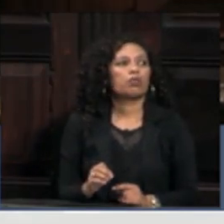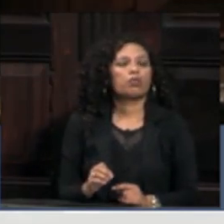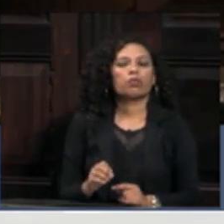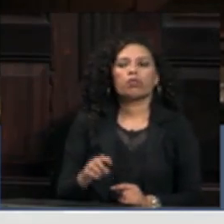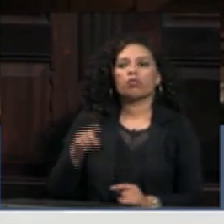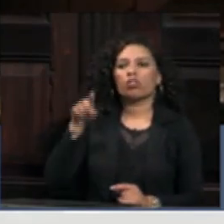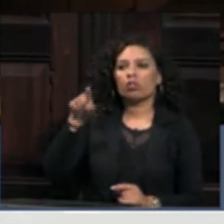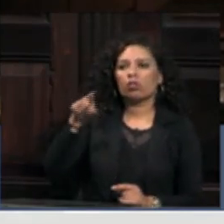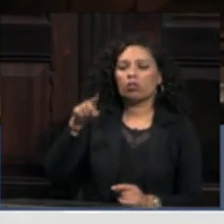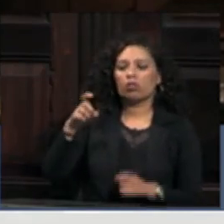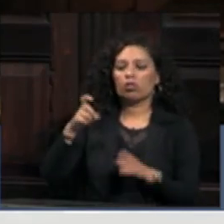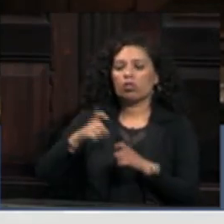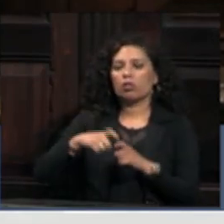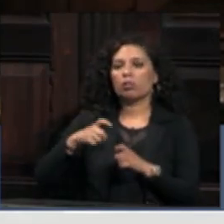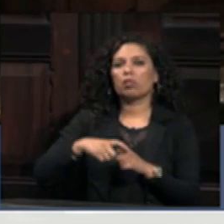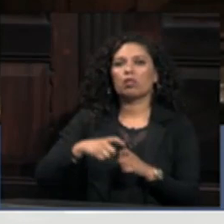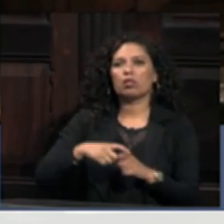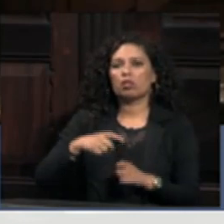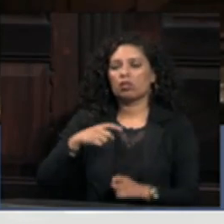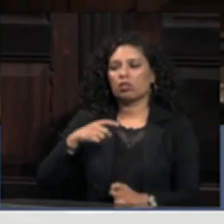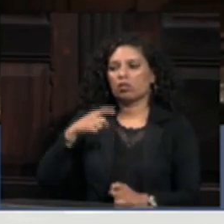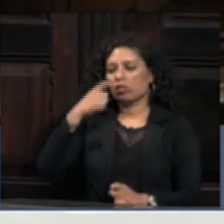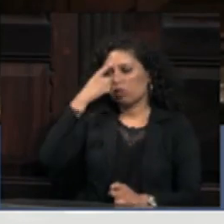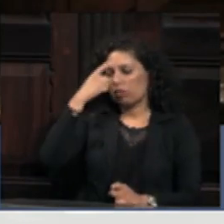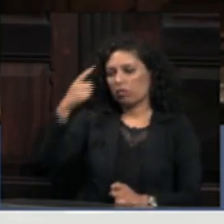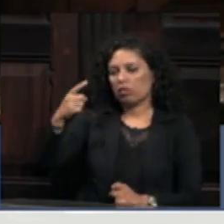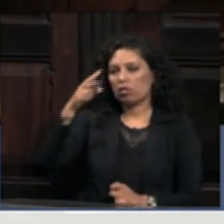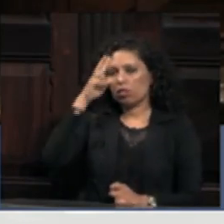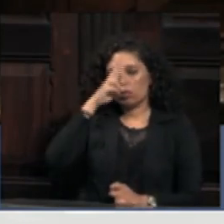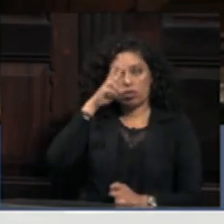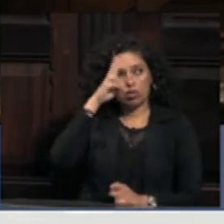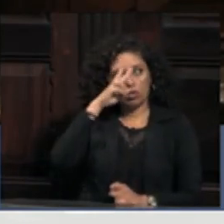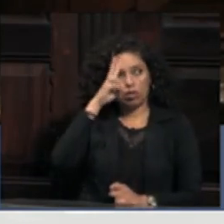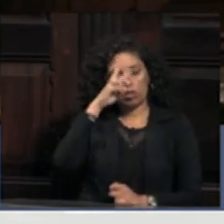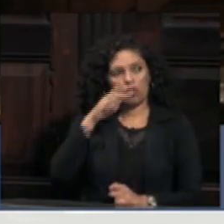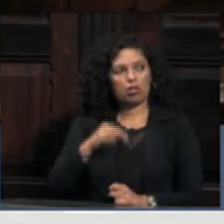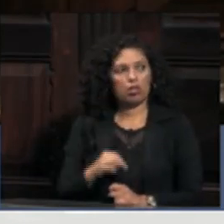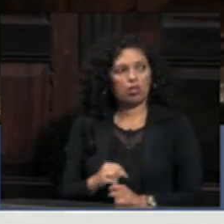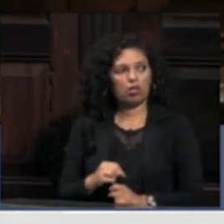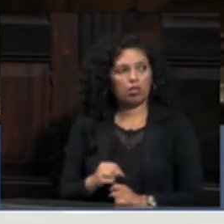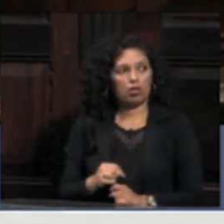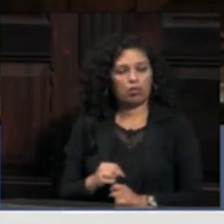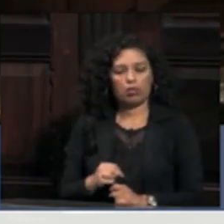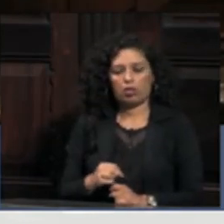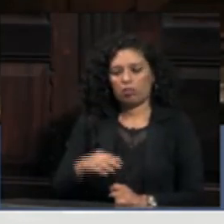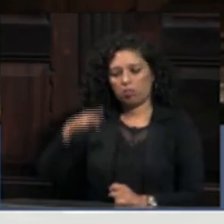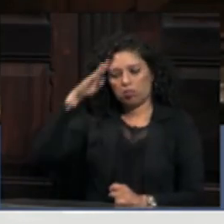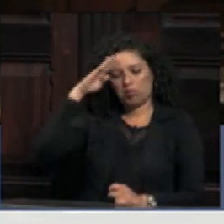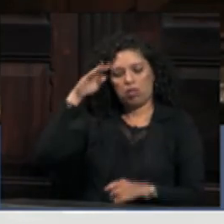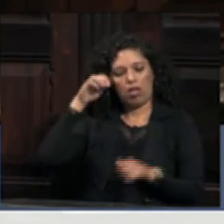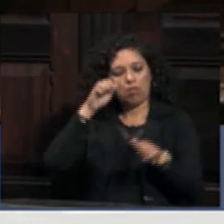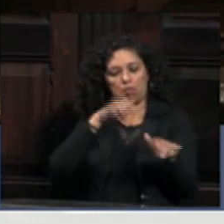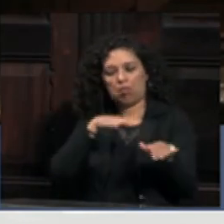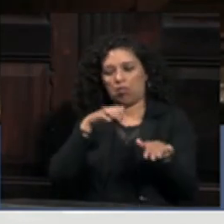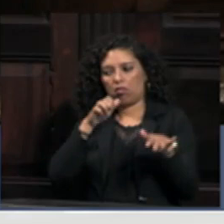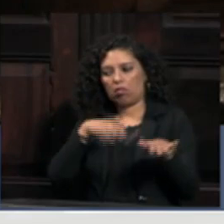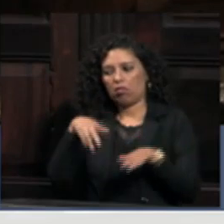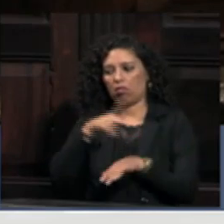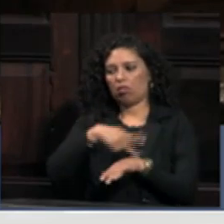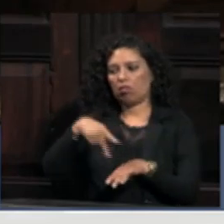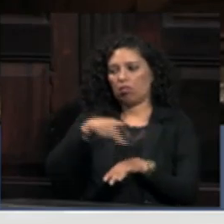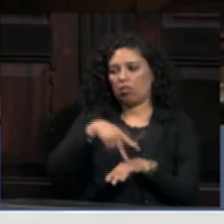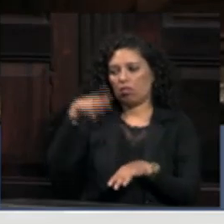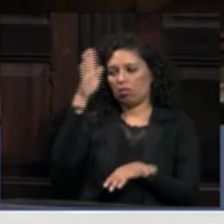também é oriundo dos quadros de saúde do Exército Brasileiro, que eu não